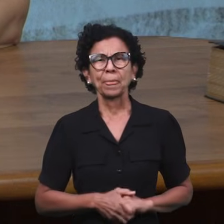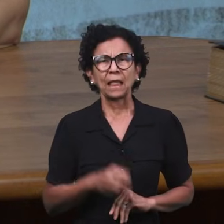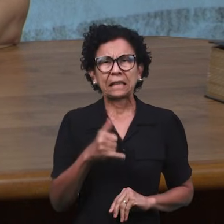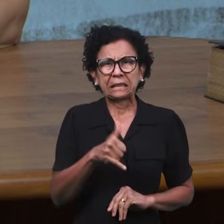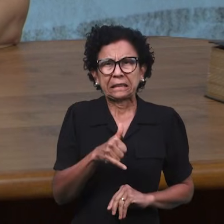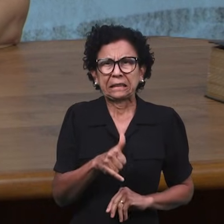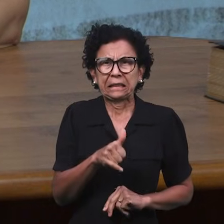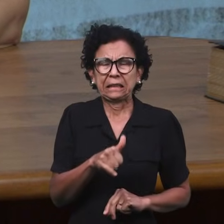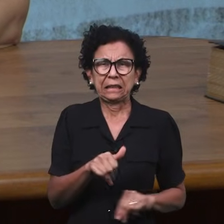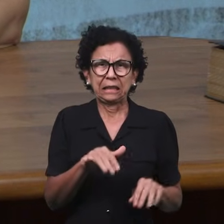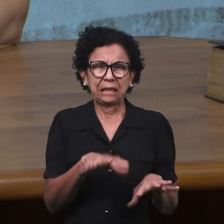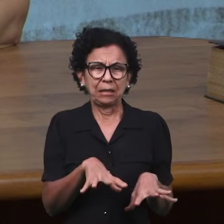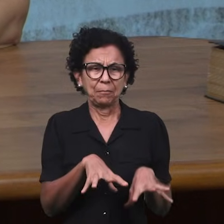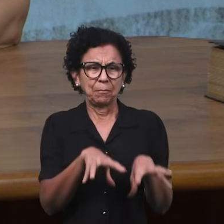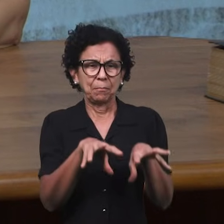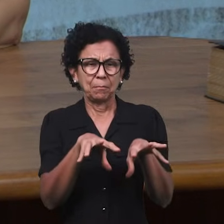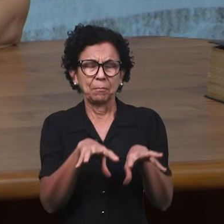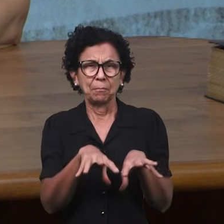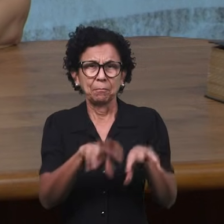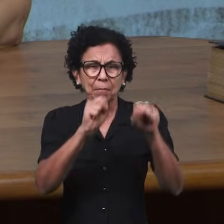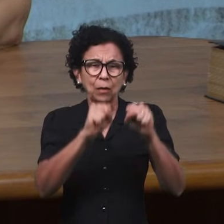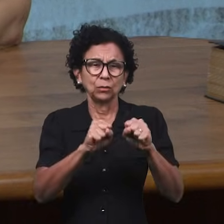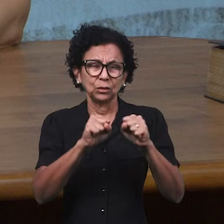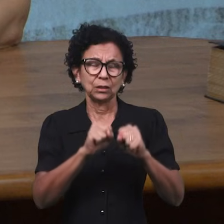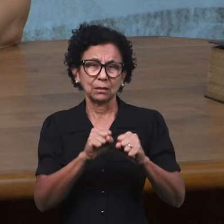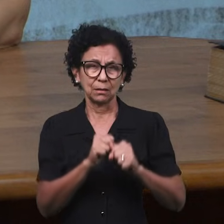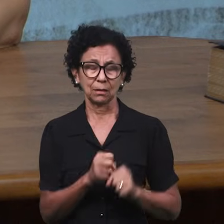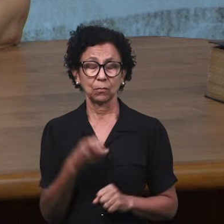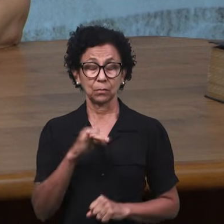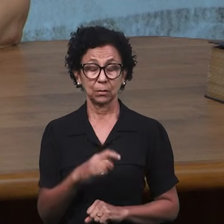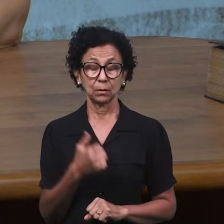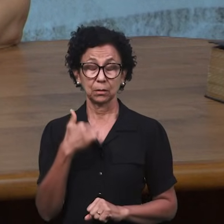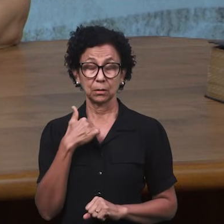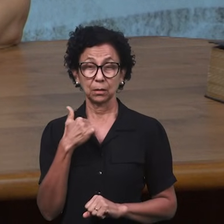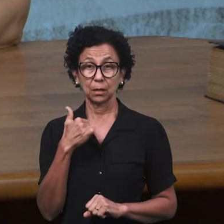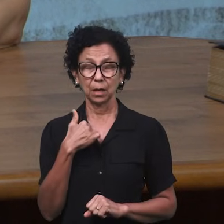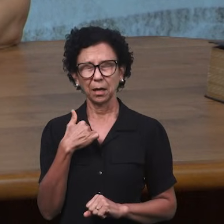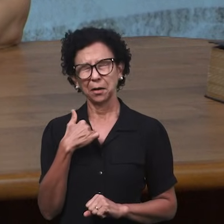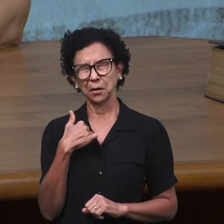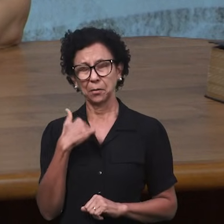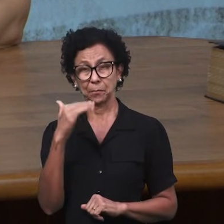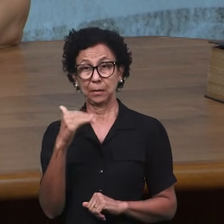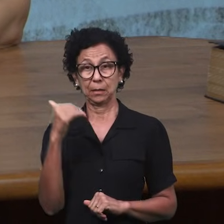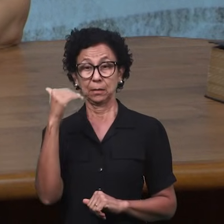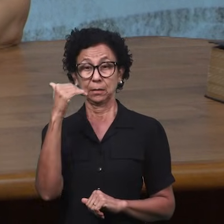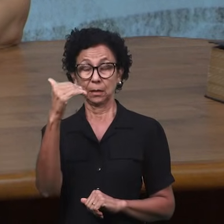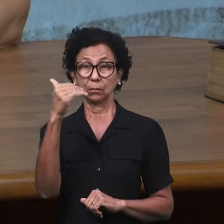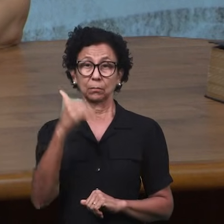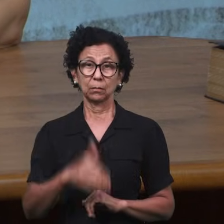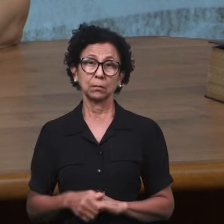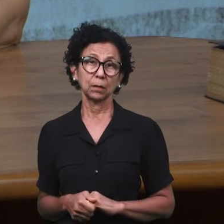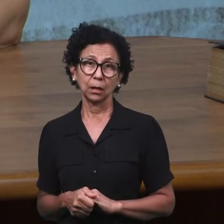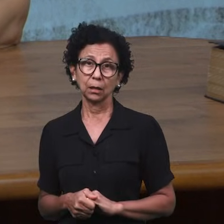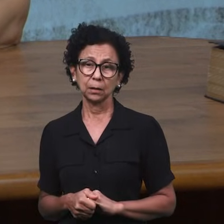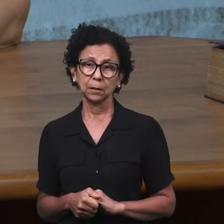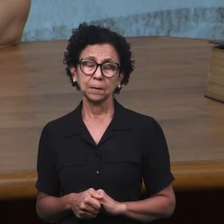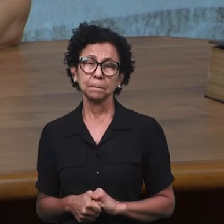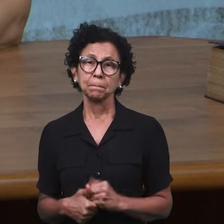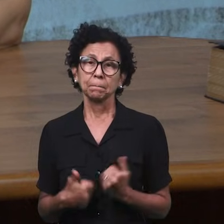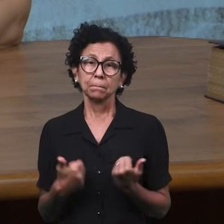e se eu exultei quando o mal o achou, também não deixei pecar o meu